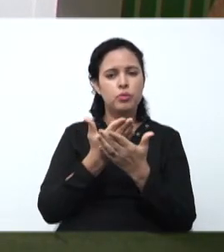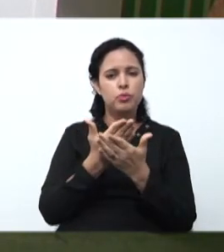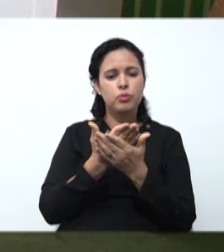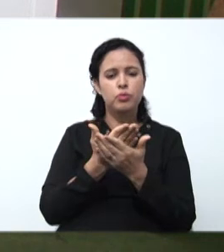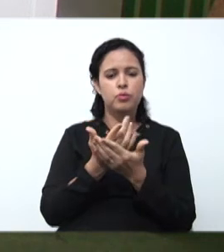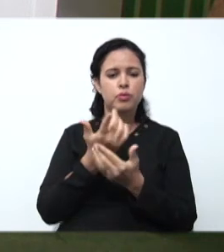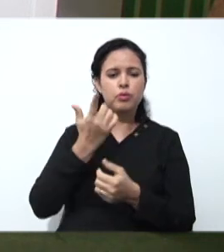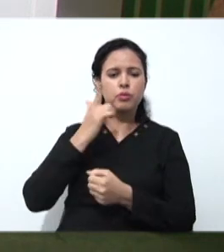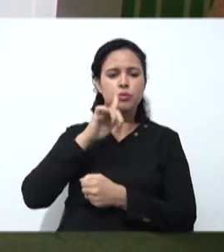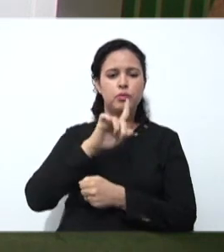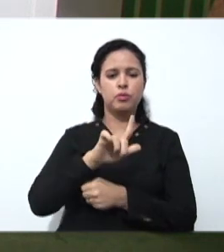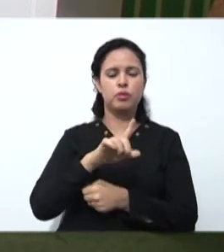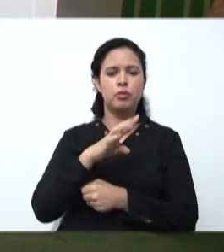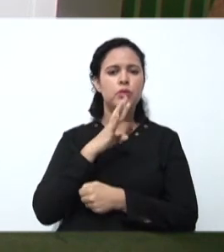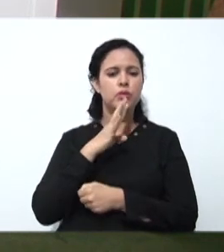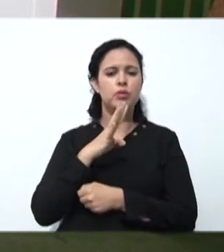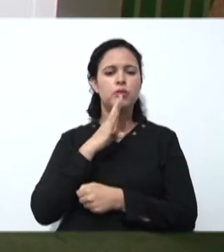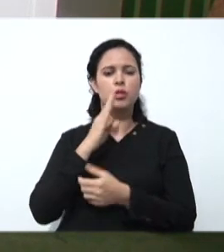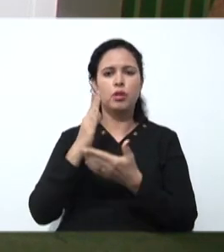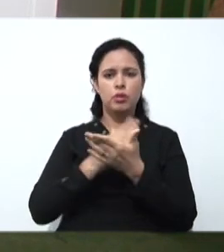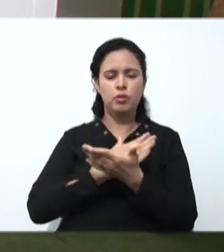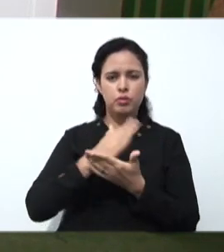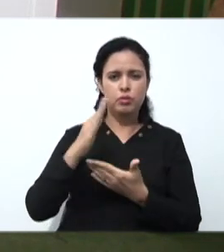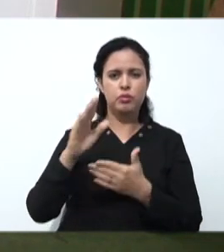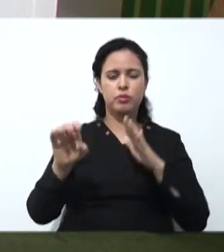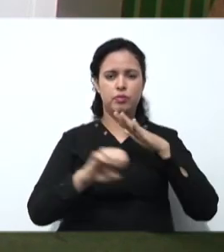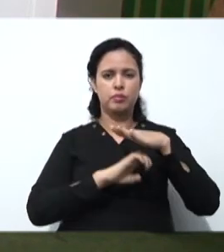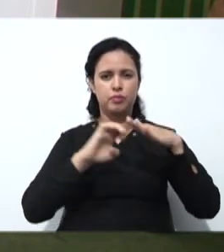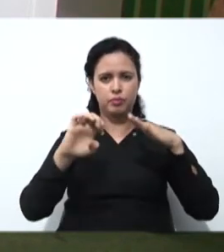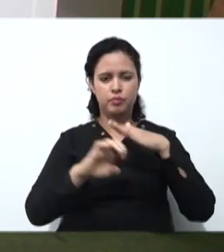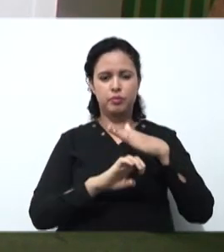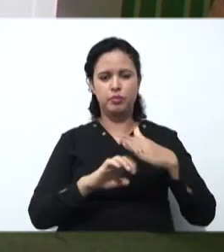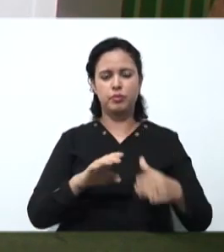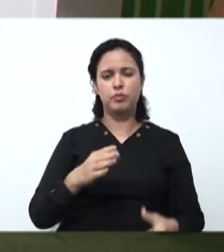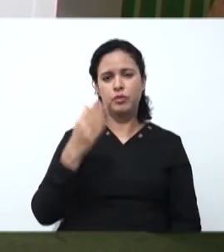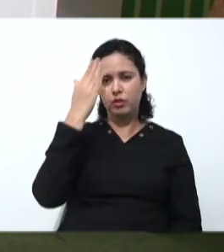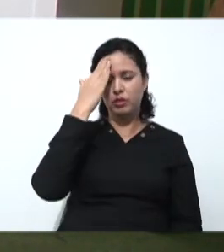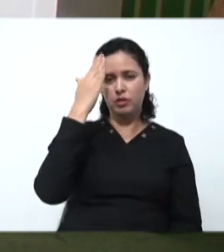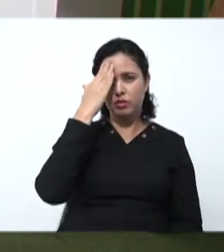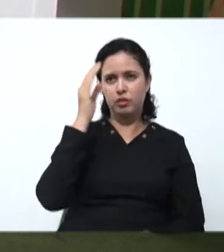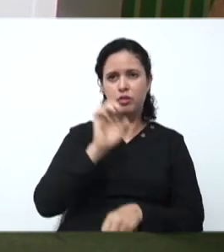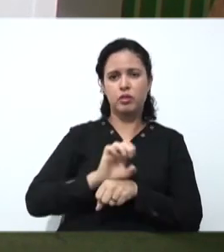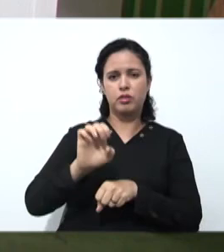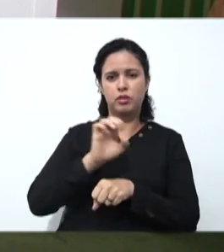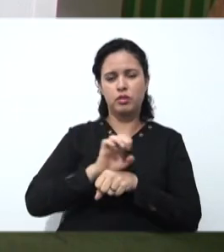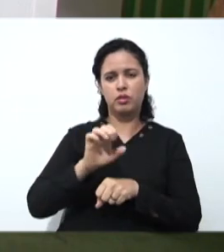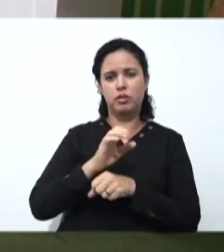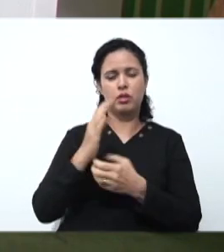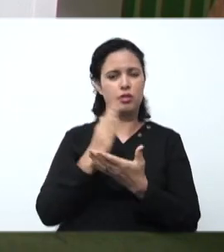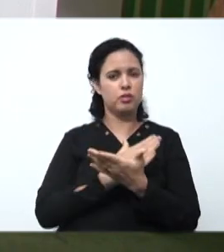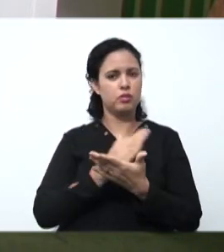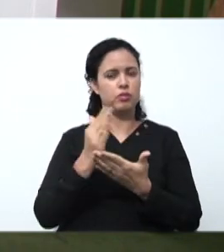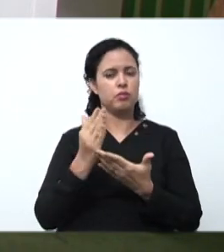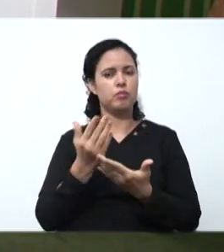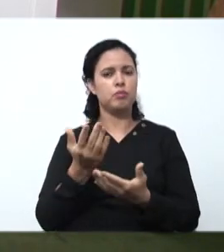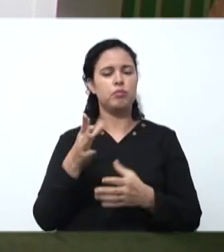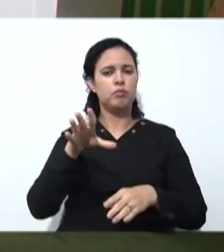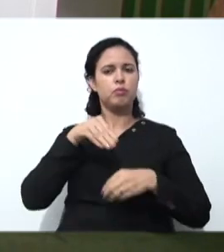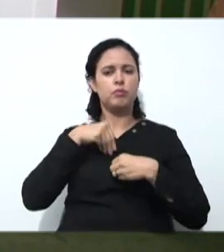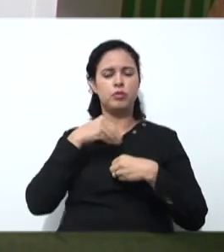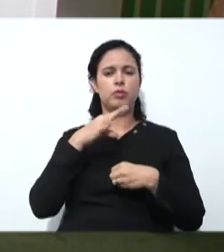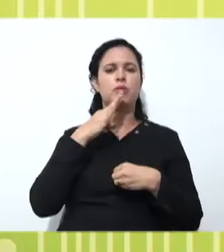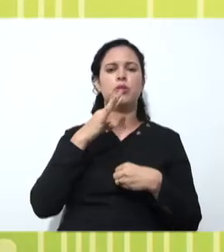ter possibilidade de conhecer algumas empresas, outras cooperativas, quem sabe estagiar alguma delas e também obter esses conhecimentos e